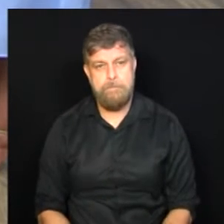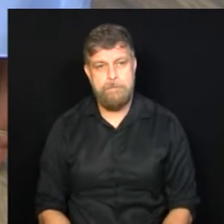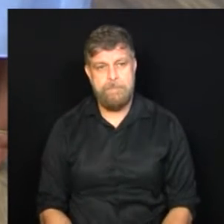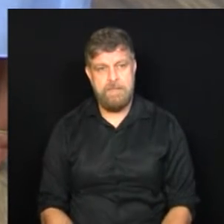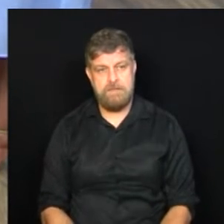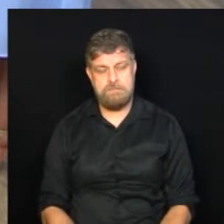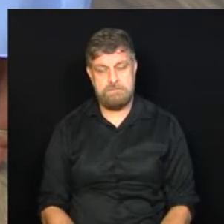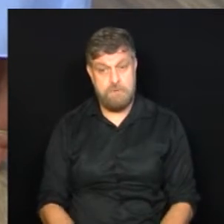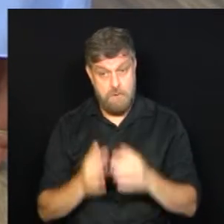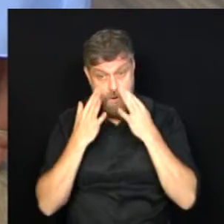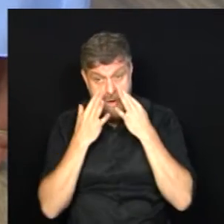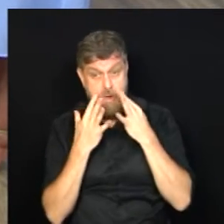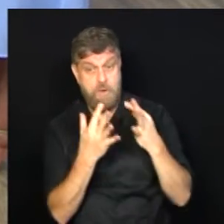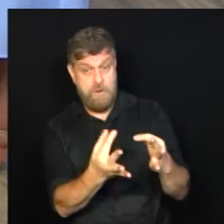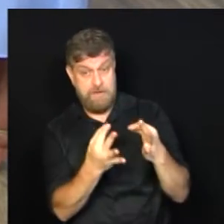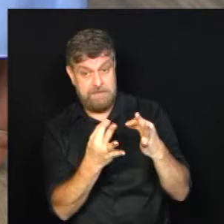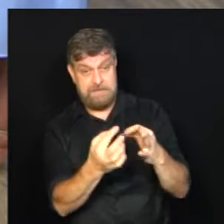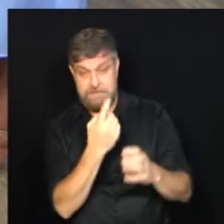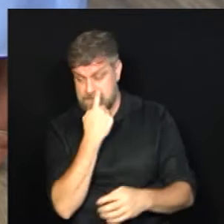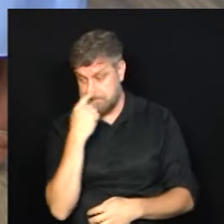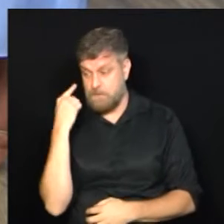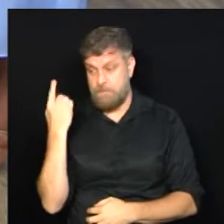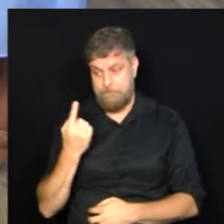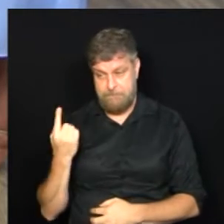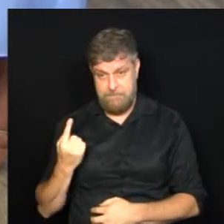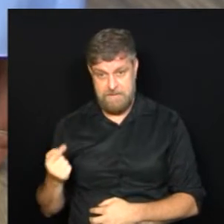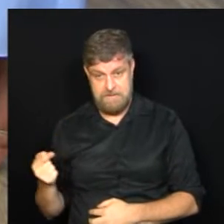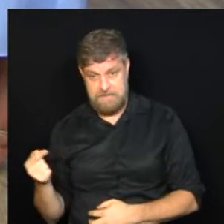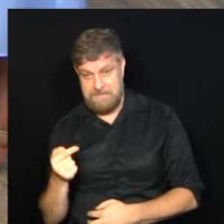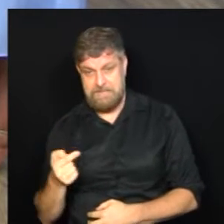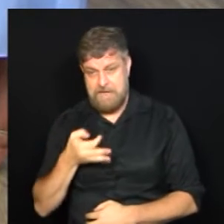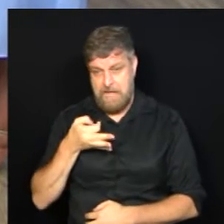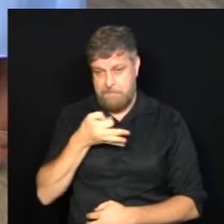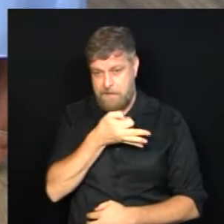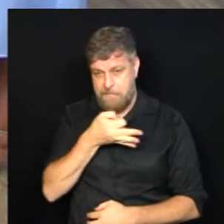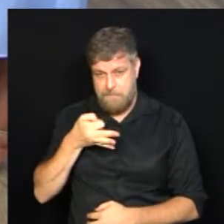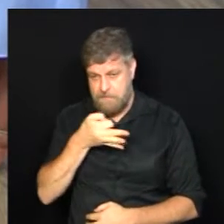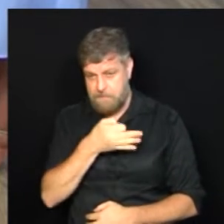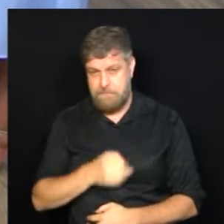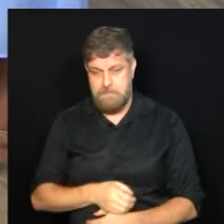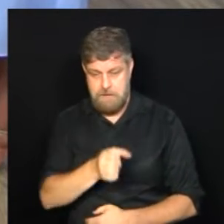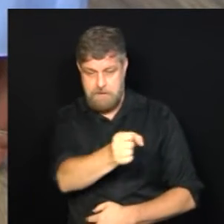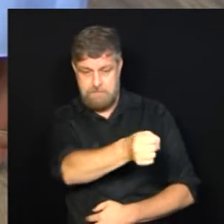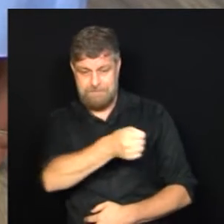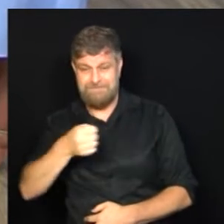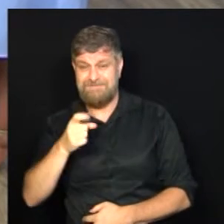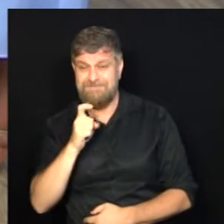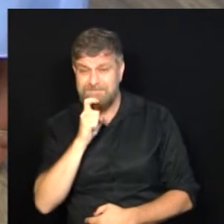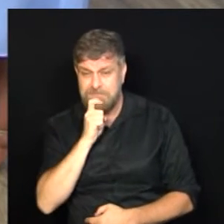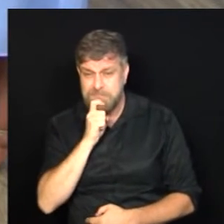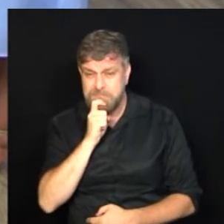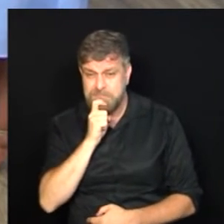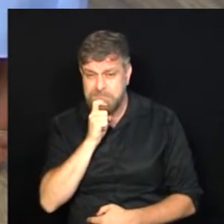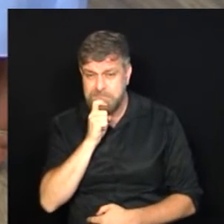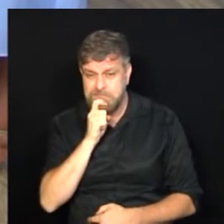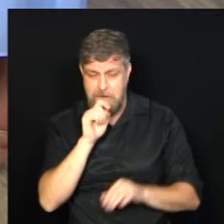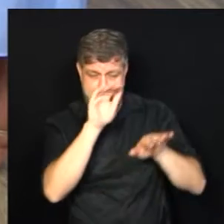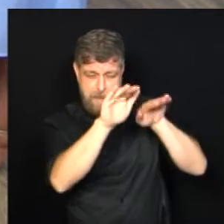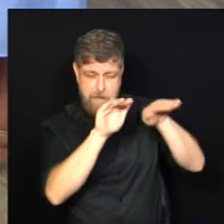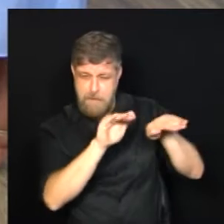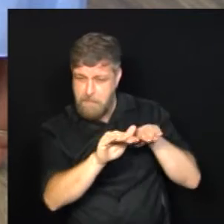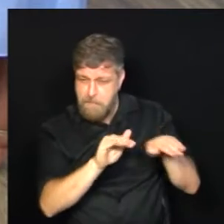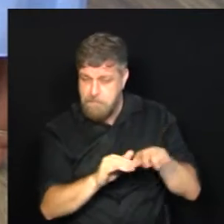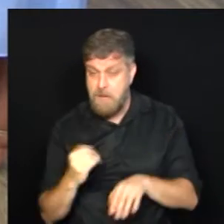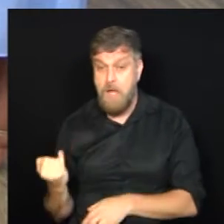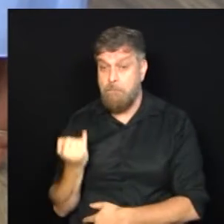E eu chamo a atenção aqui, Mina, para uma fala do Dimas Covas em relação à refrigeração, que isso é algo muito importante, né? Porque